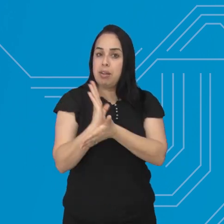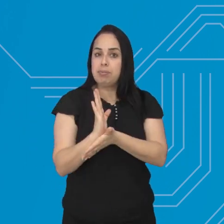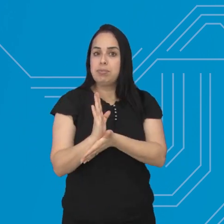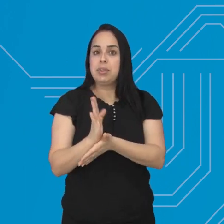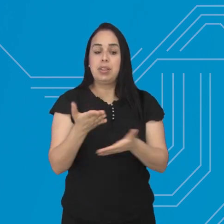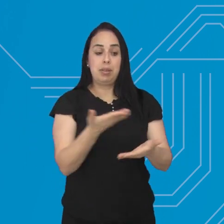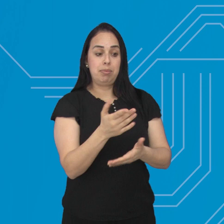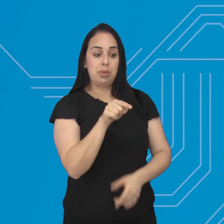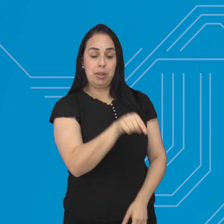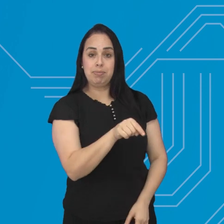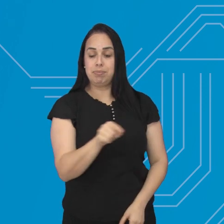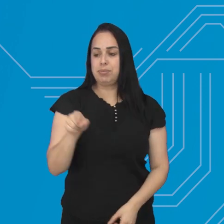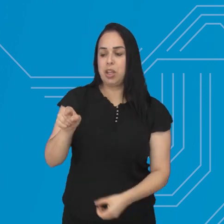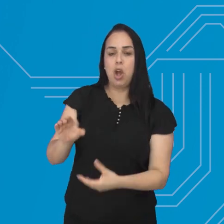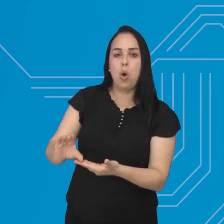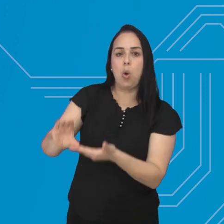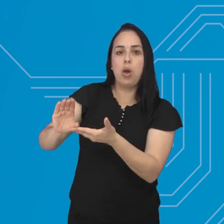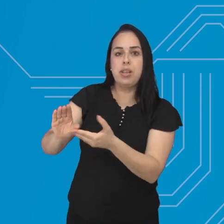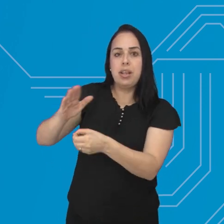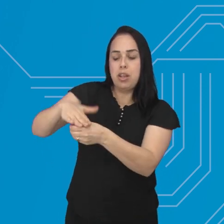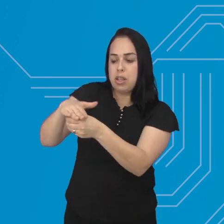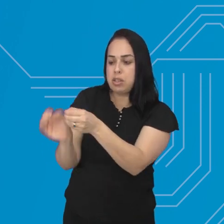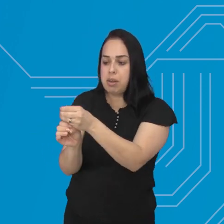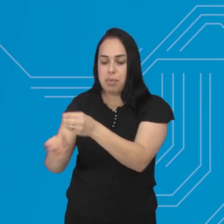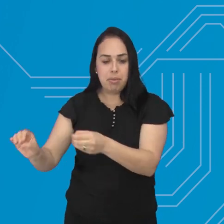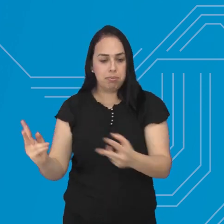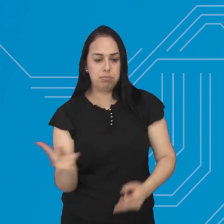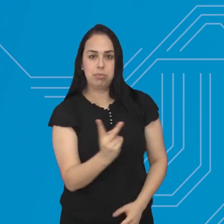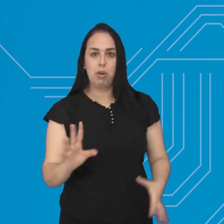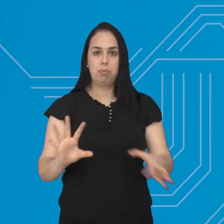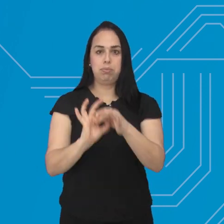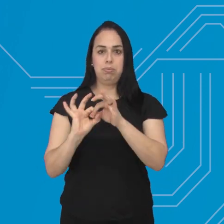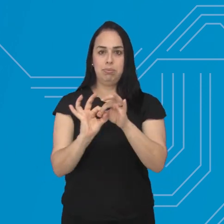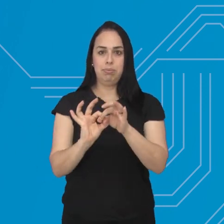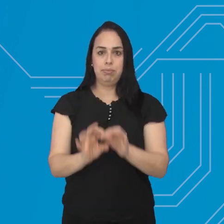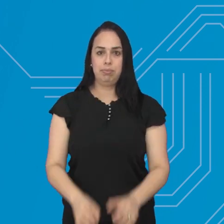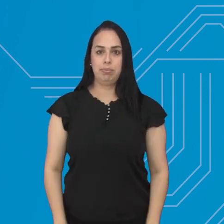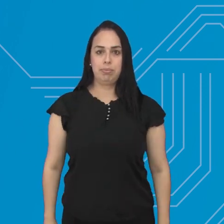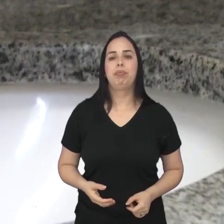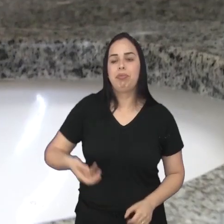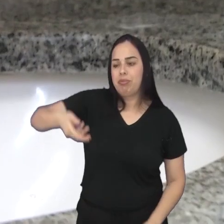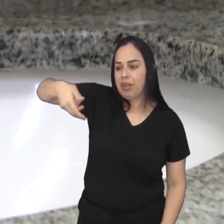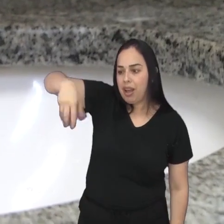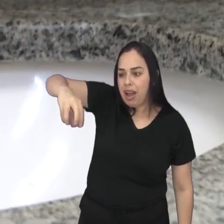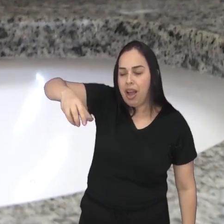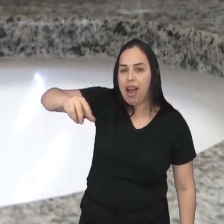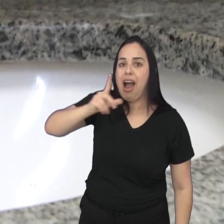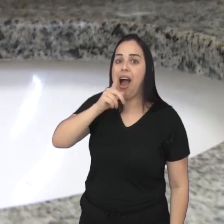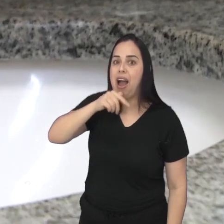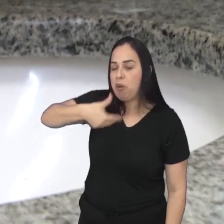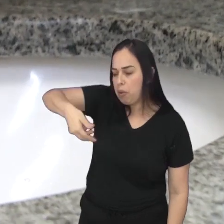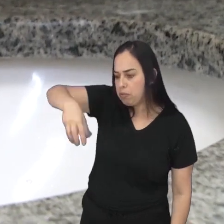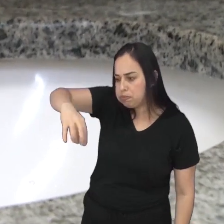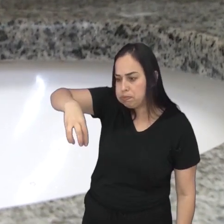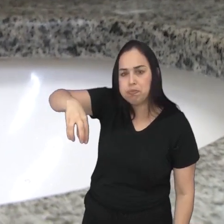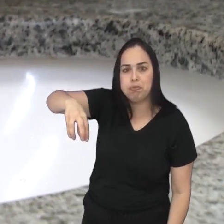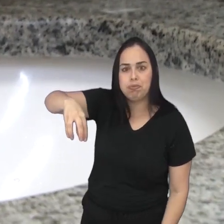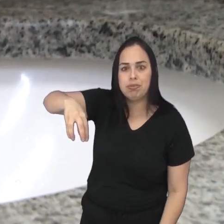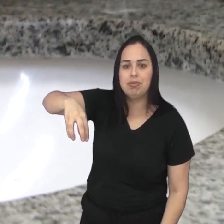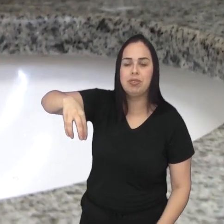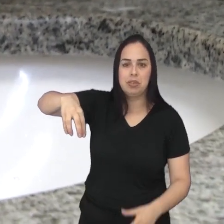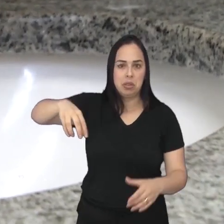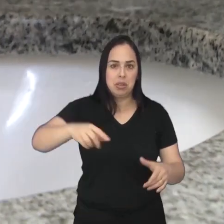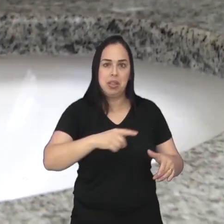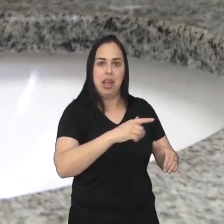Câmara determinou a fusão do COMAN com o Conselho de Saneamento Básico. A água que chega às torneiras